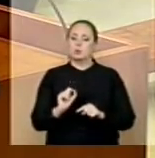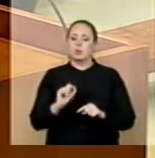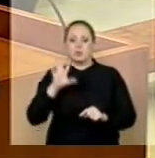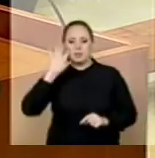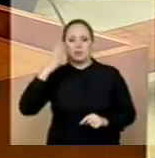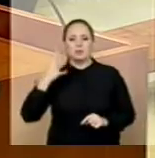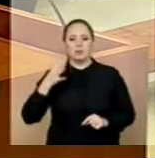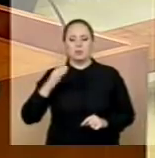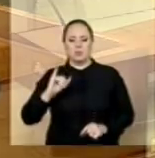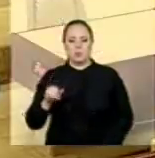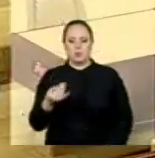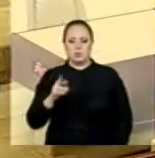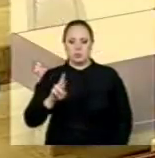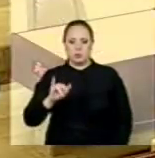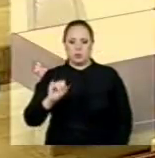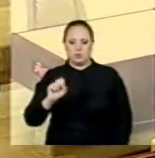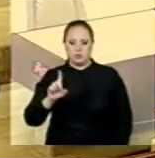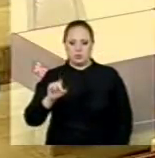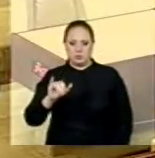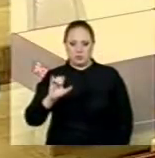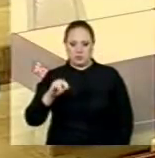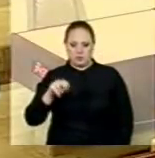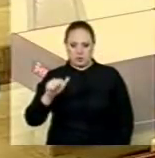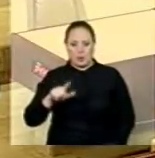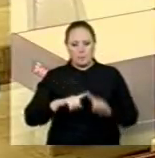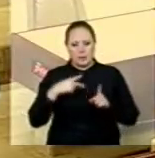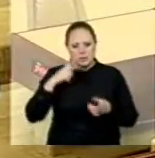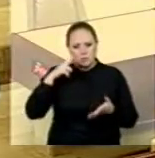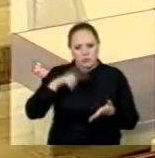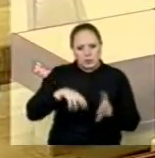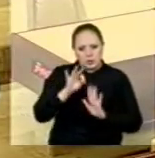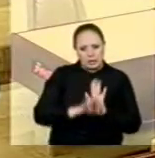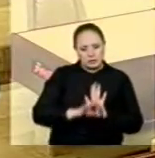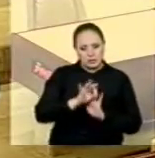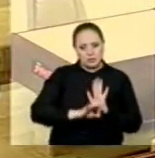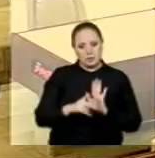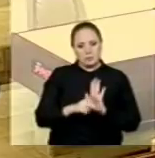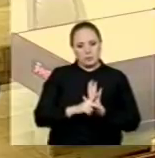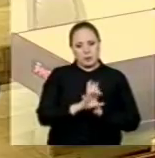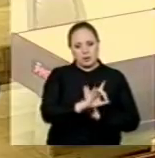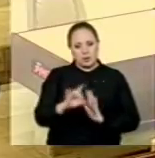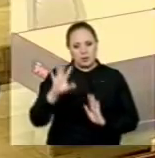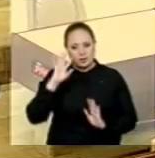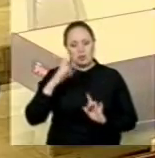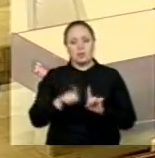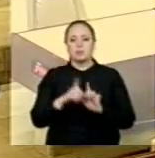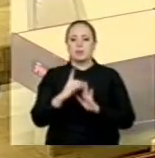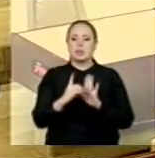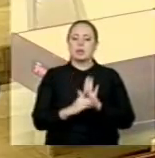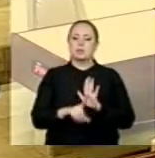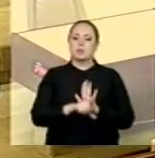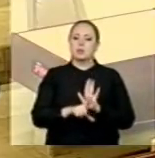decisões jurisdicionais. No entanto, ao verificar o texto dessas resoluções e do decreto